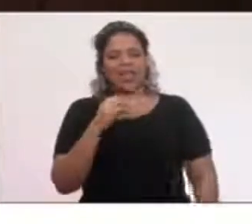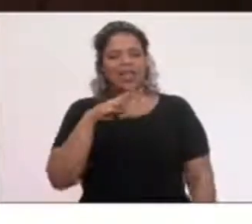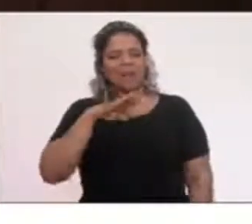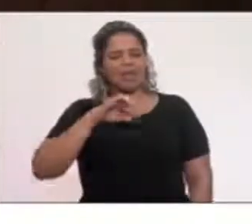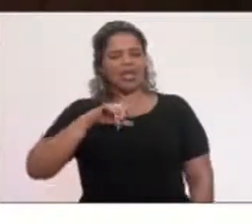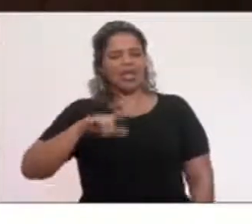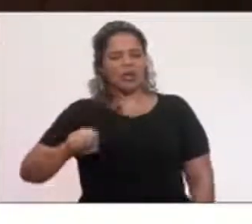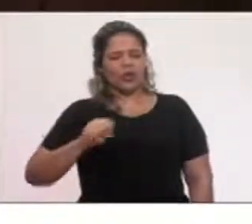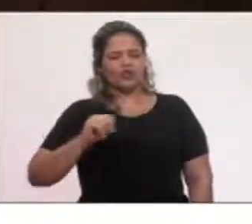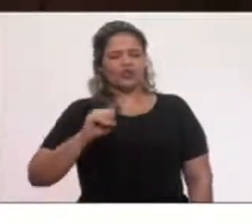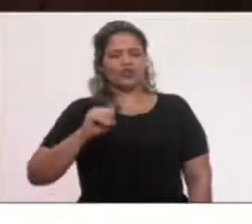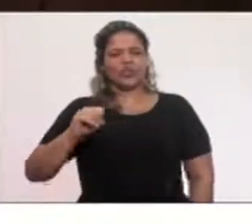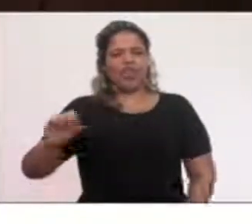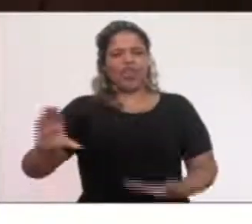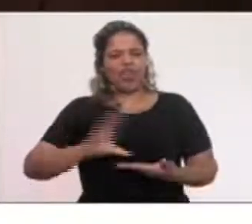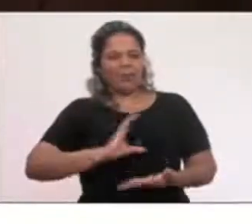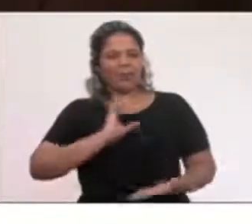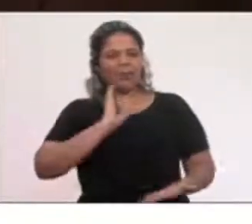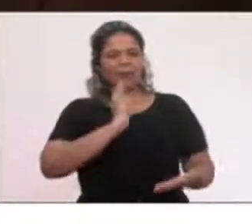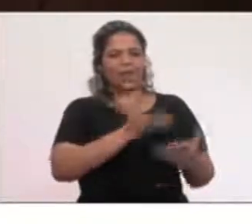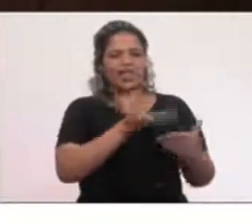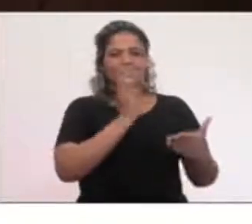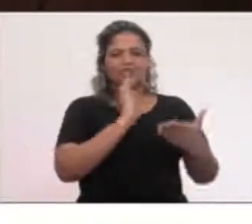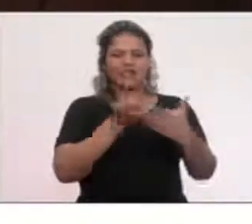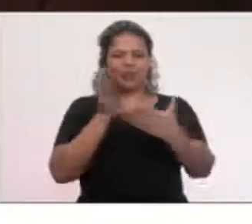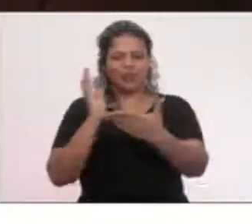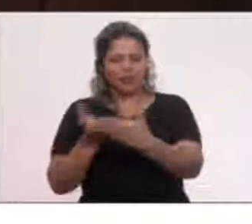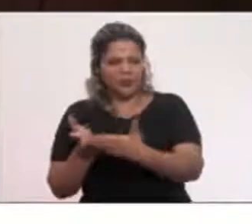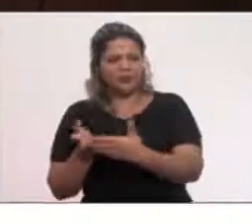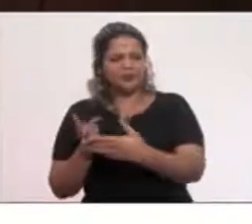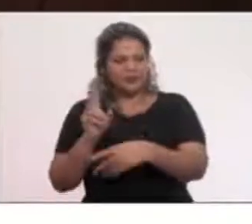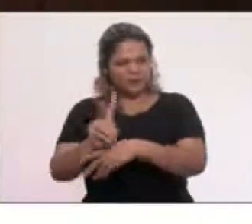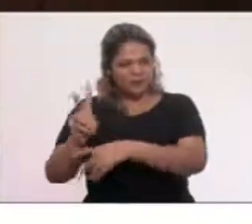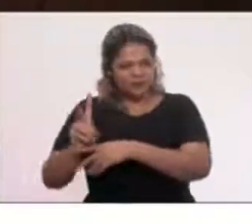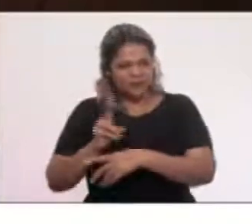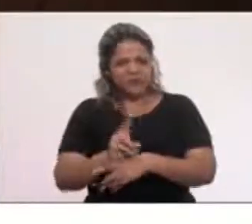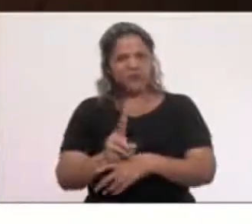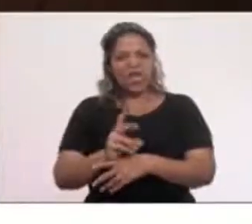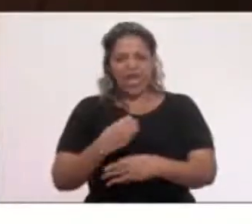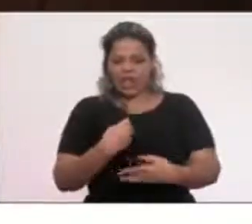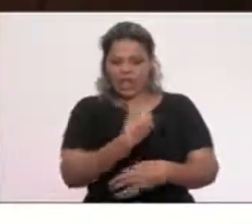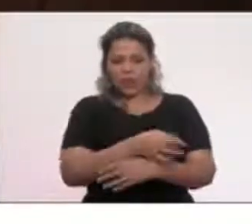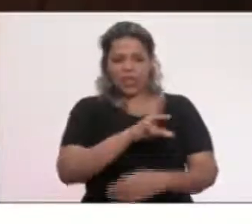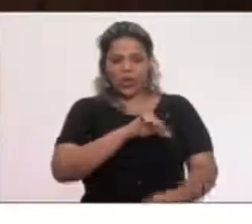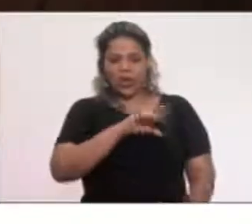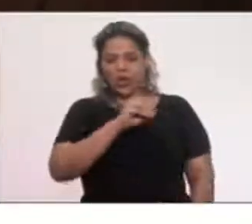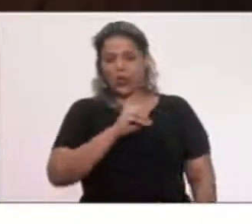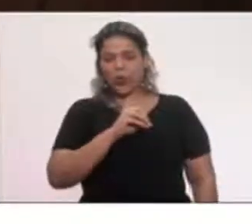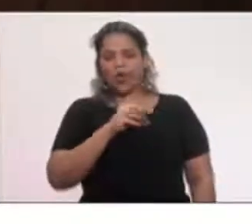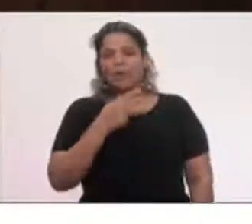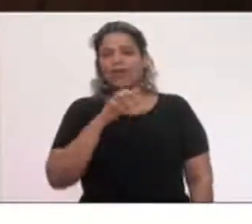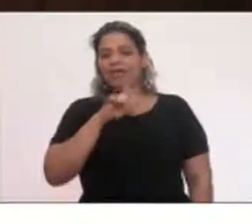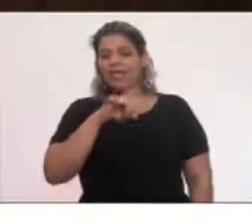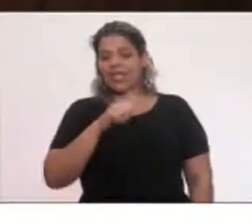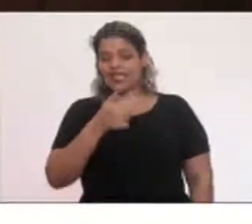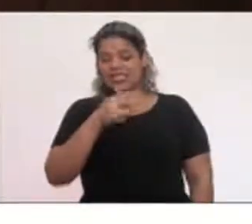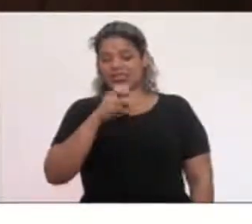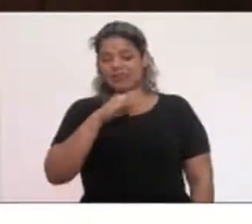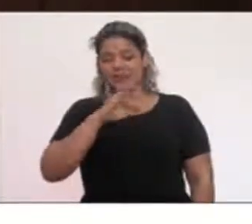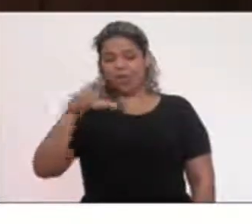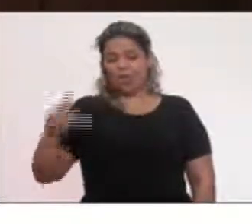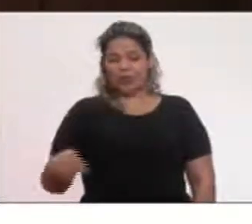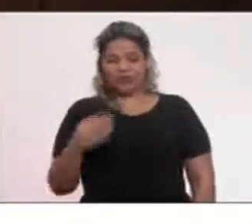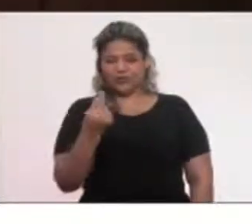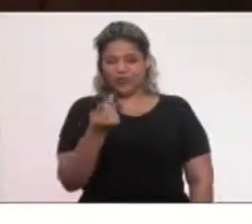bilhões de reais em empréstimos, deixou de repassar ao Rio Previdência mais de 15 bilhões